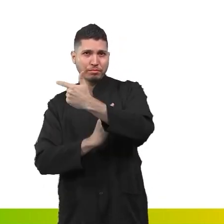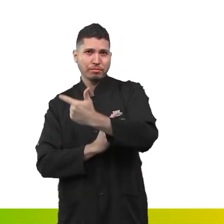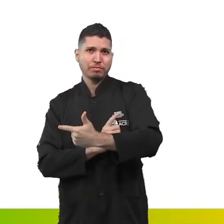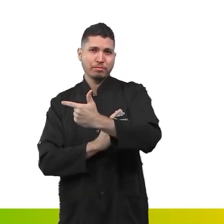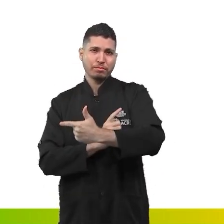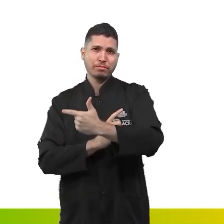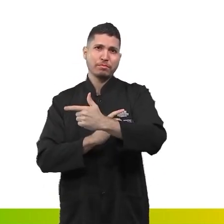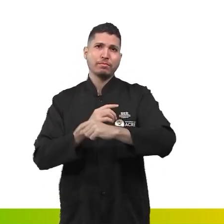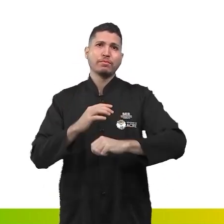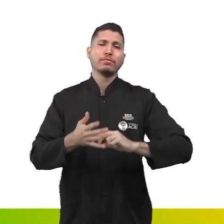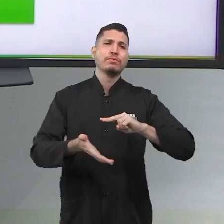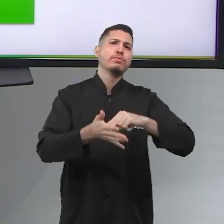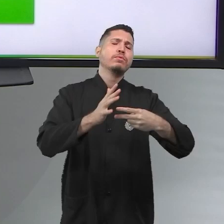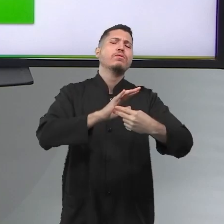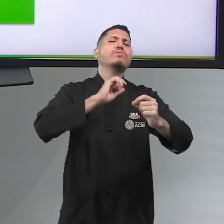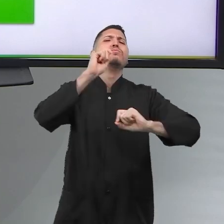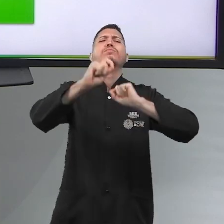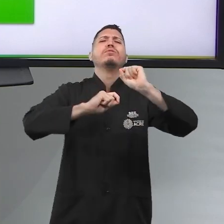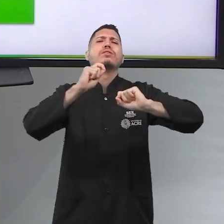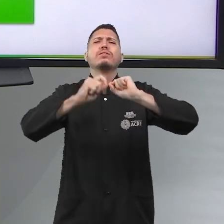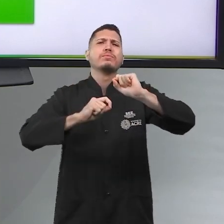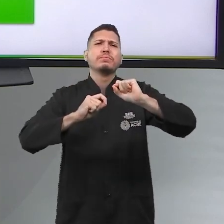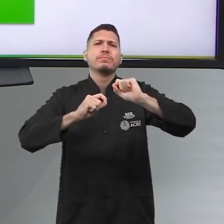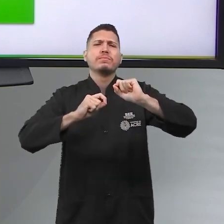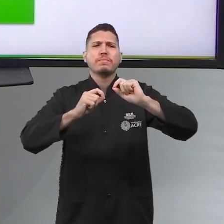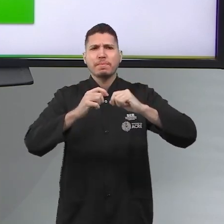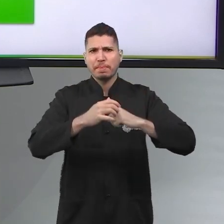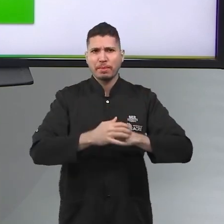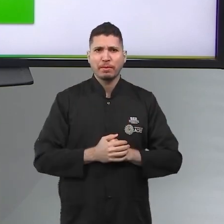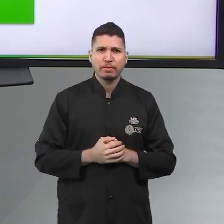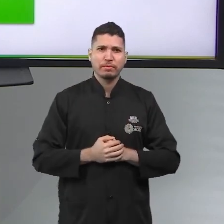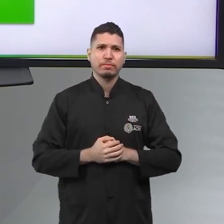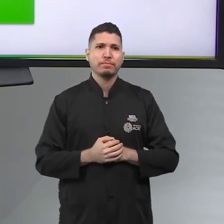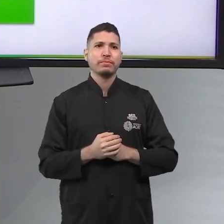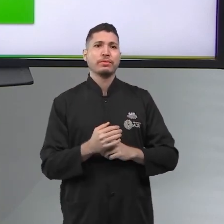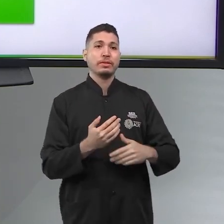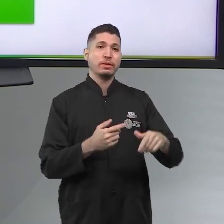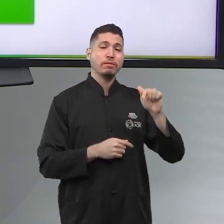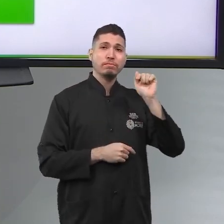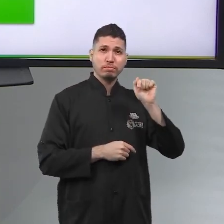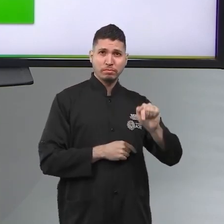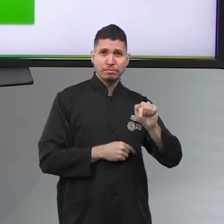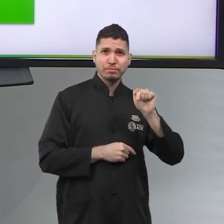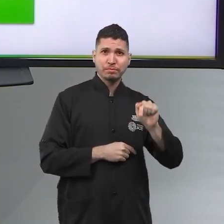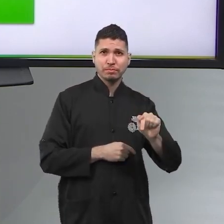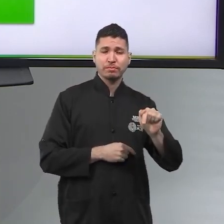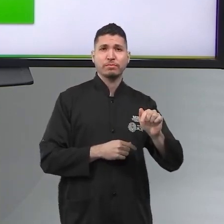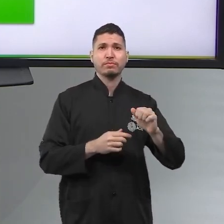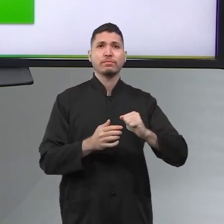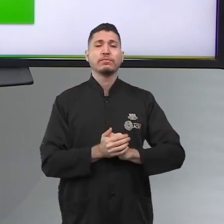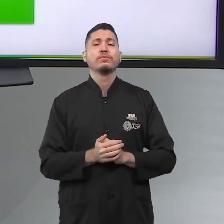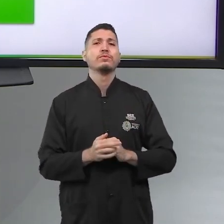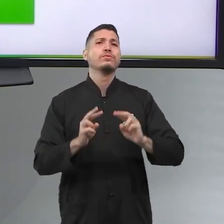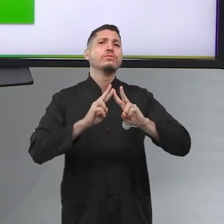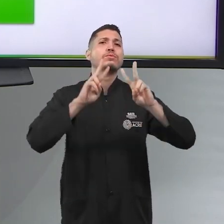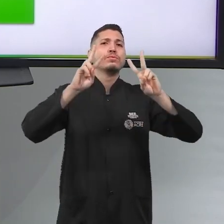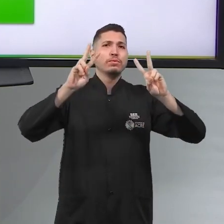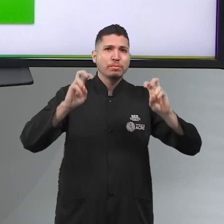secundária. O que é que isso significa? Quando eu trato da socialização primária, eu estou